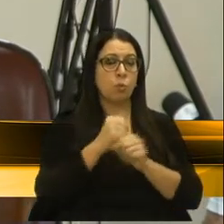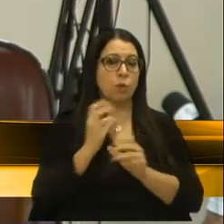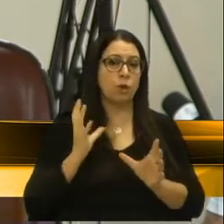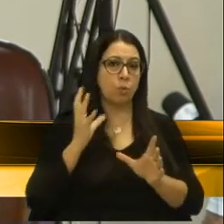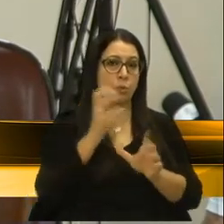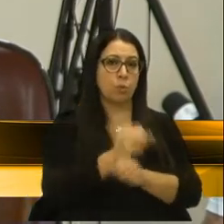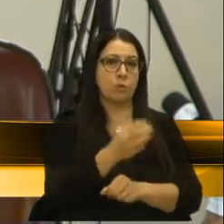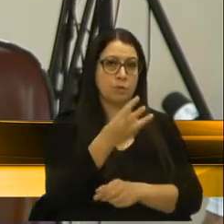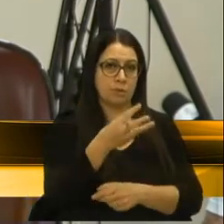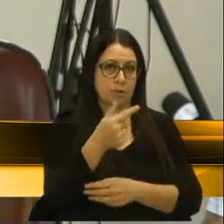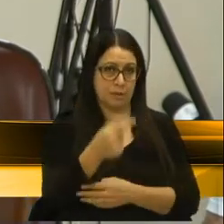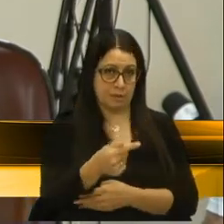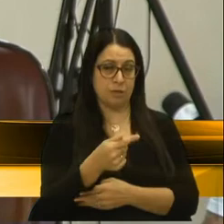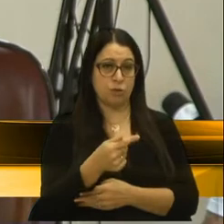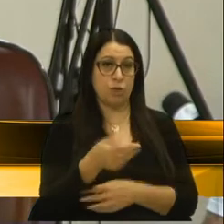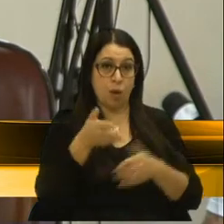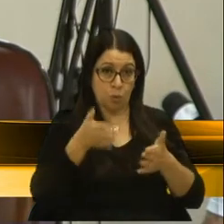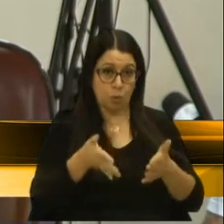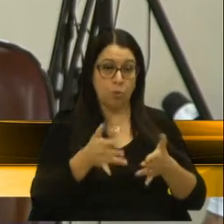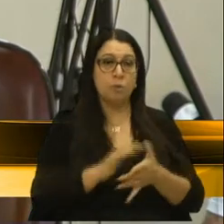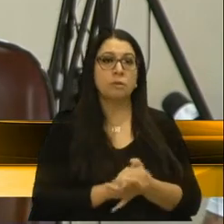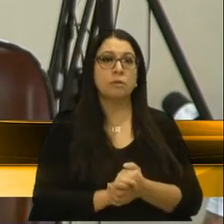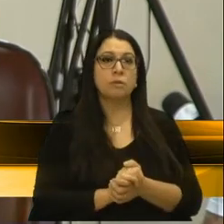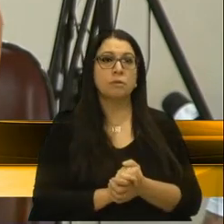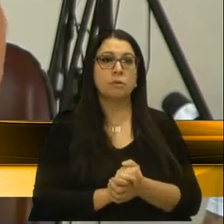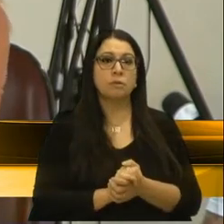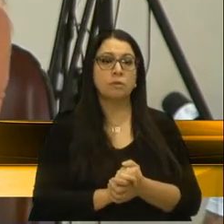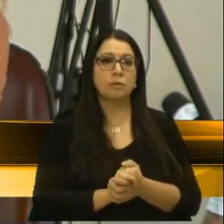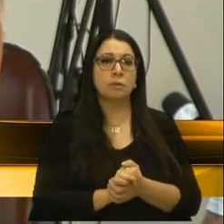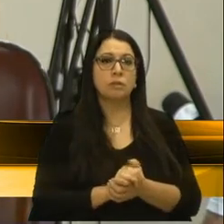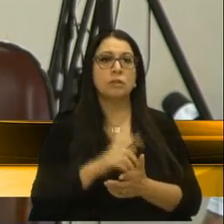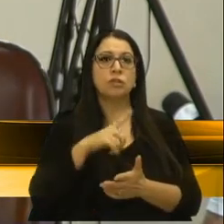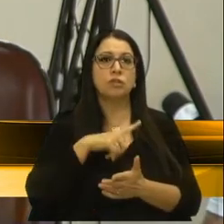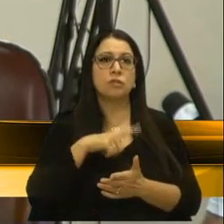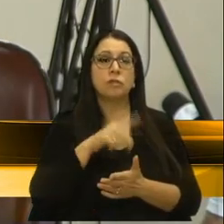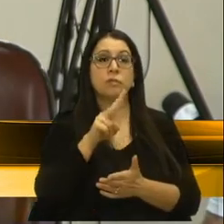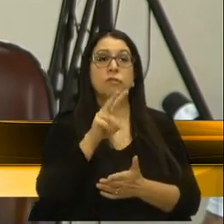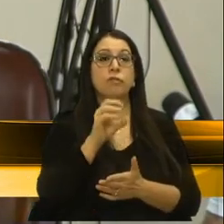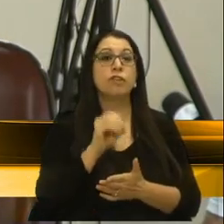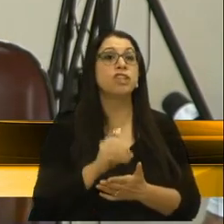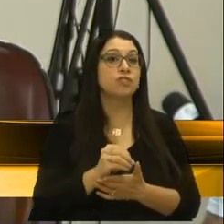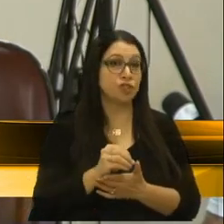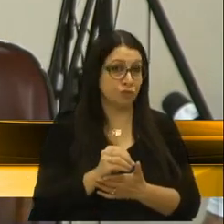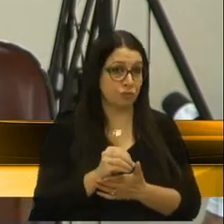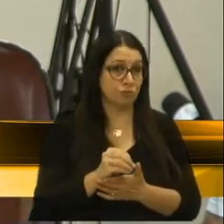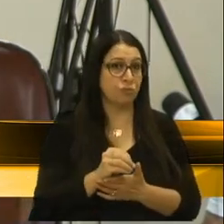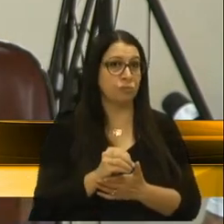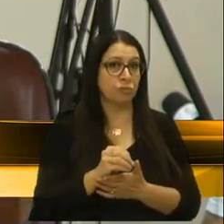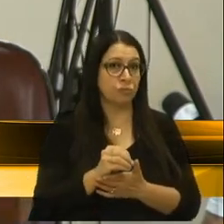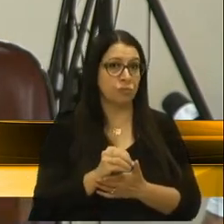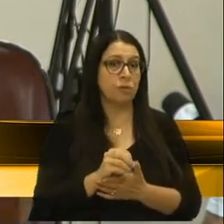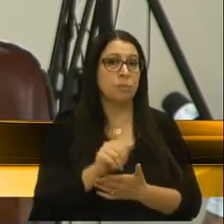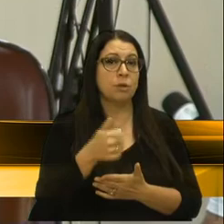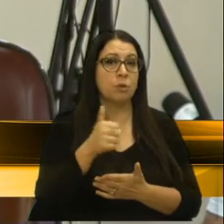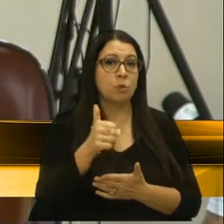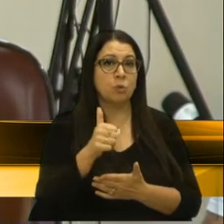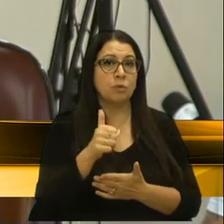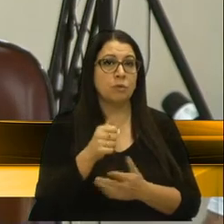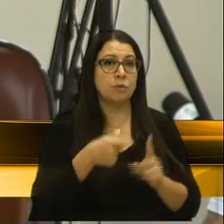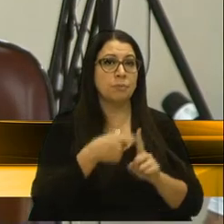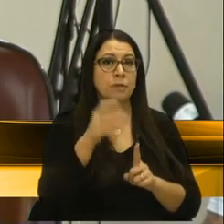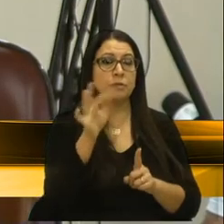37. Agora, nós já tivemos 20. Porém, 11 foram em